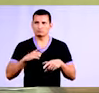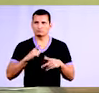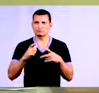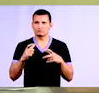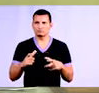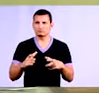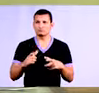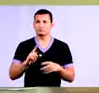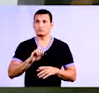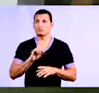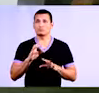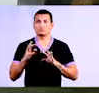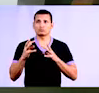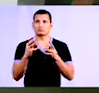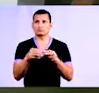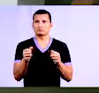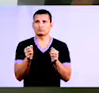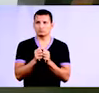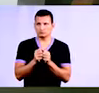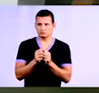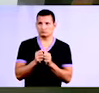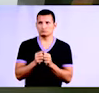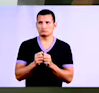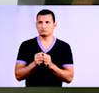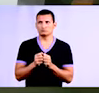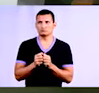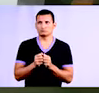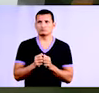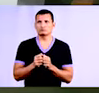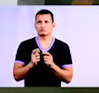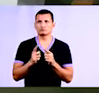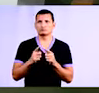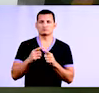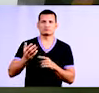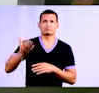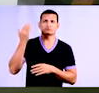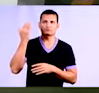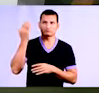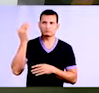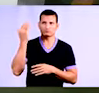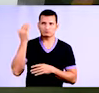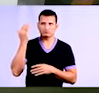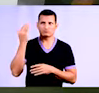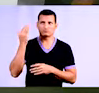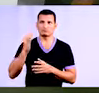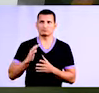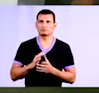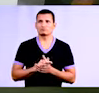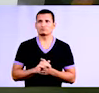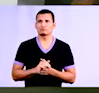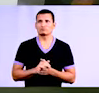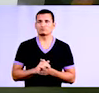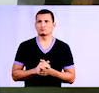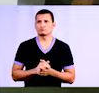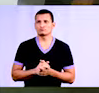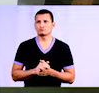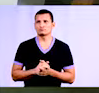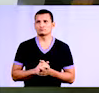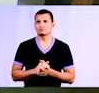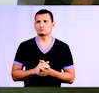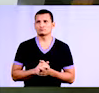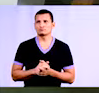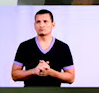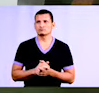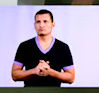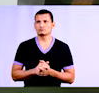necessariamente todos juntos, isso, nessa sequência como a gente era tinha anteriormente no particionamento. No particionamento,